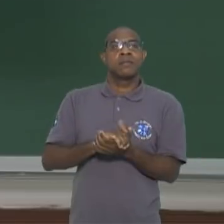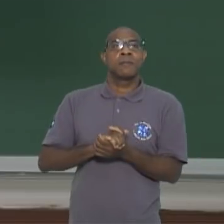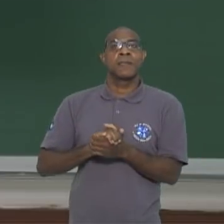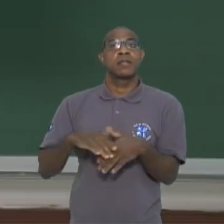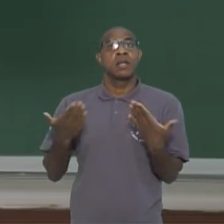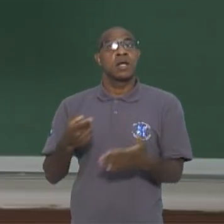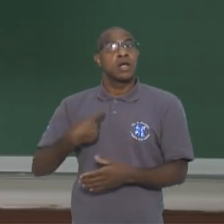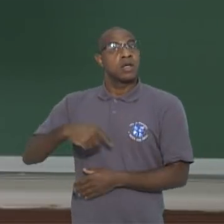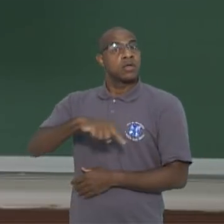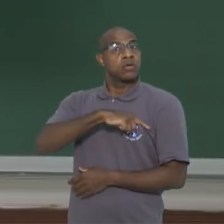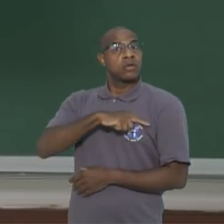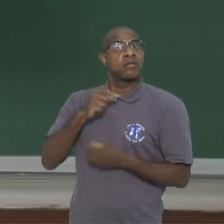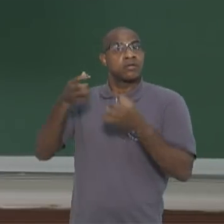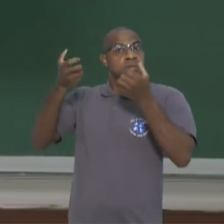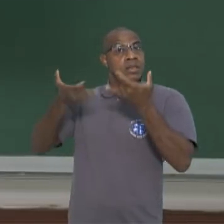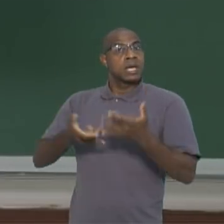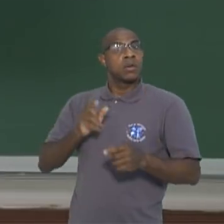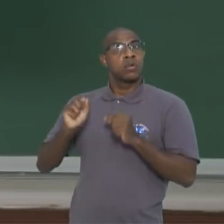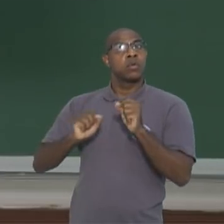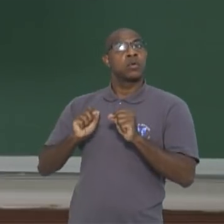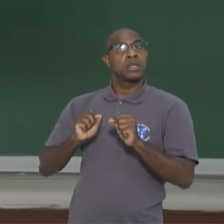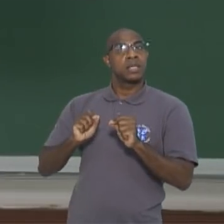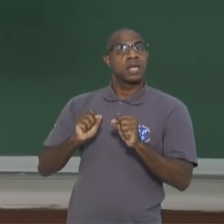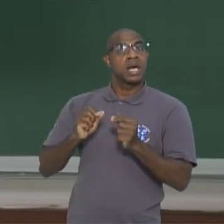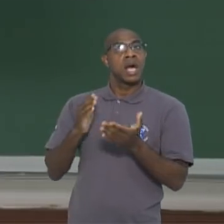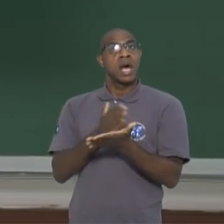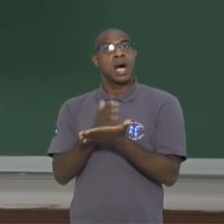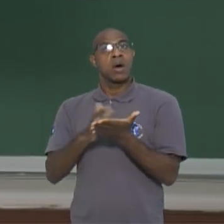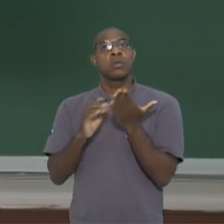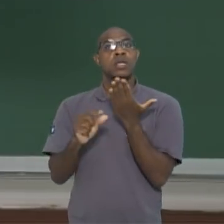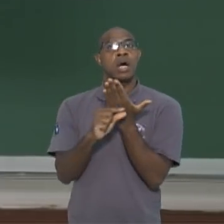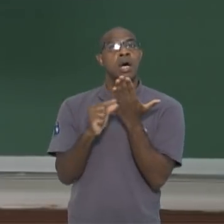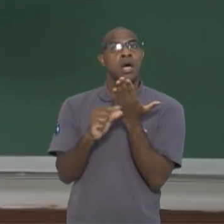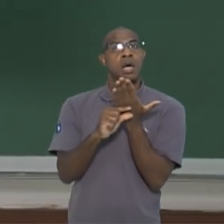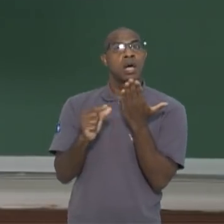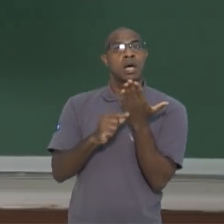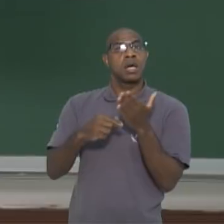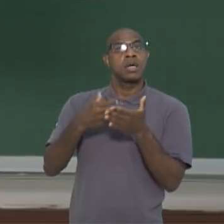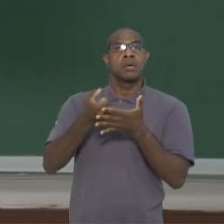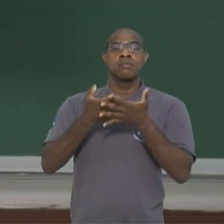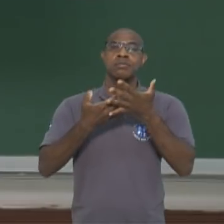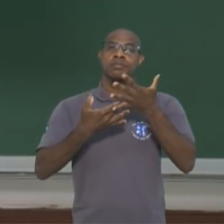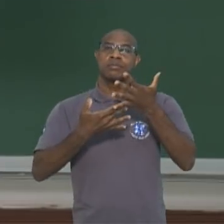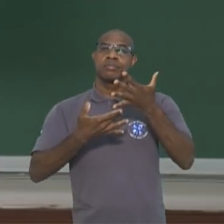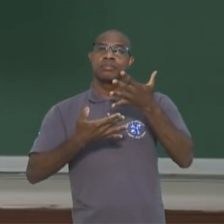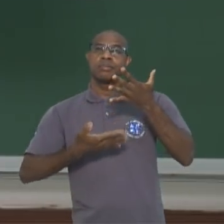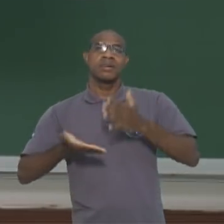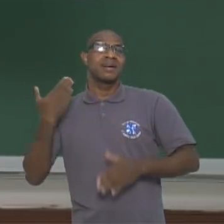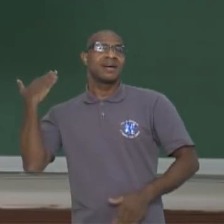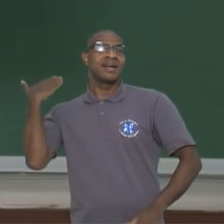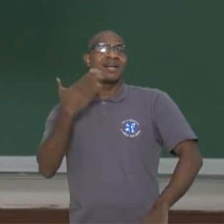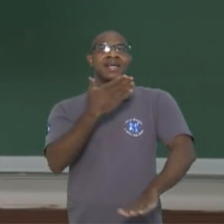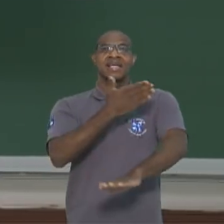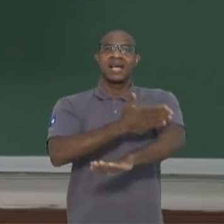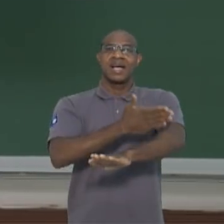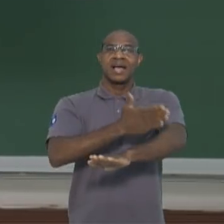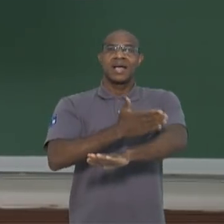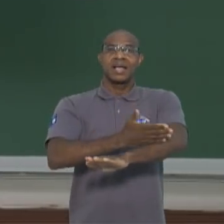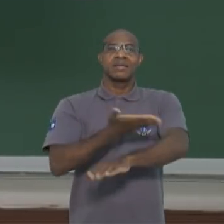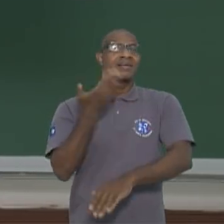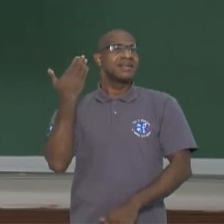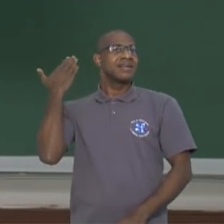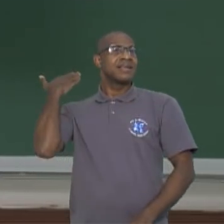A gente vai contar na historiografia também alguns autores que falam de uma longa Idade Média, que iria mais ou menos até em torno do